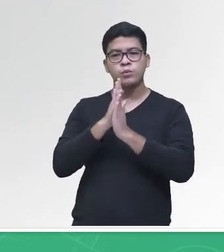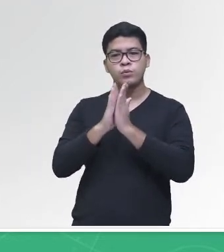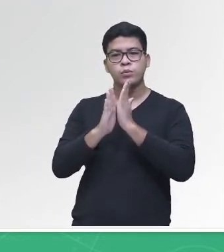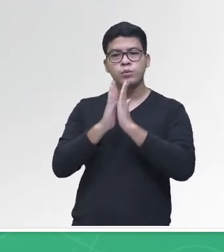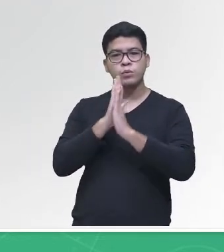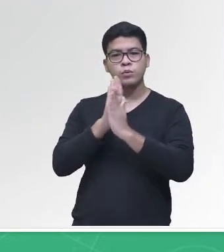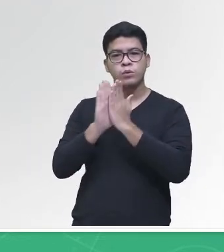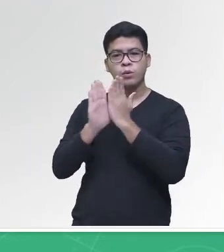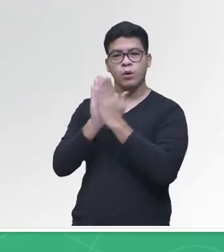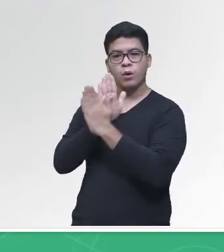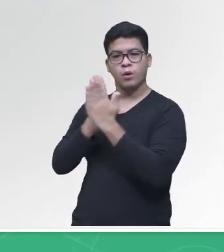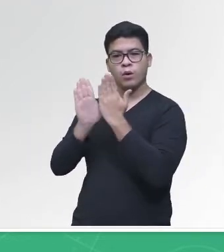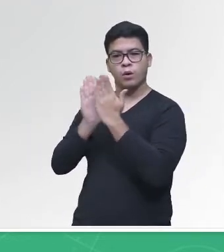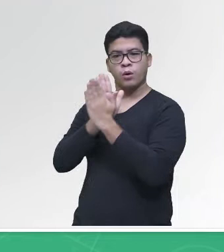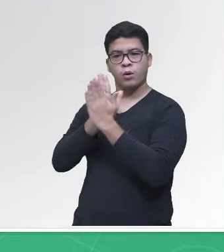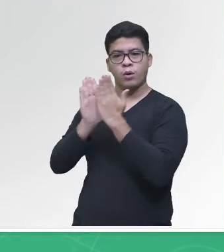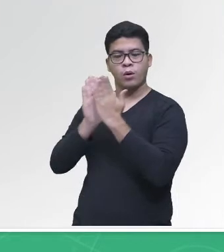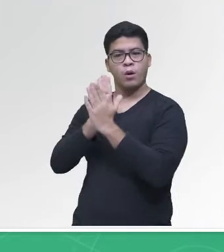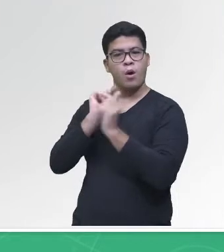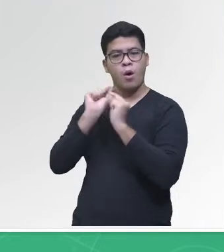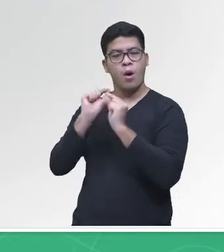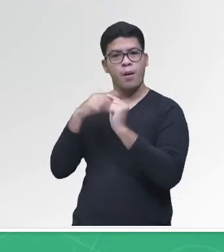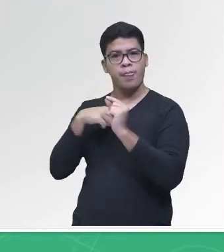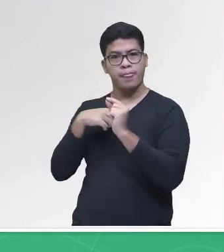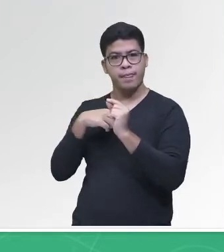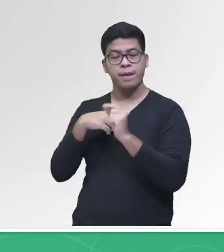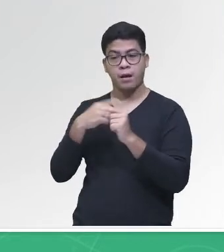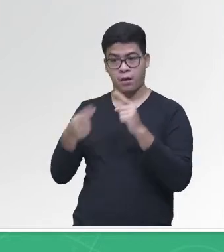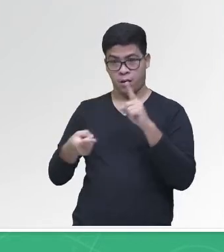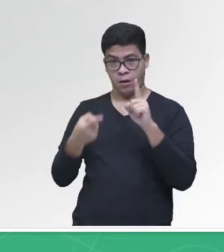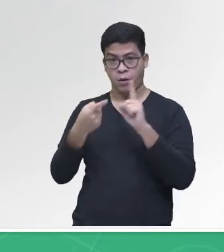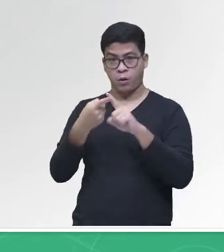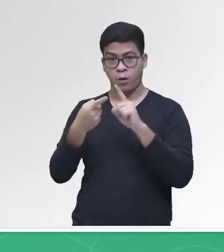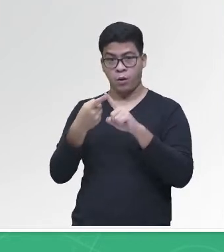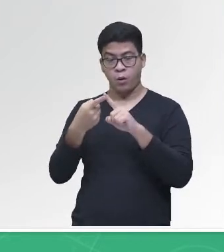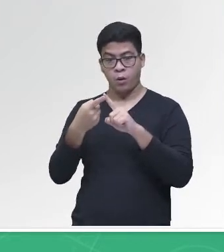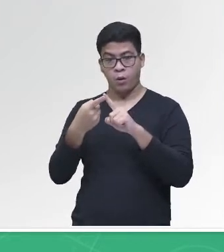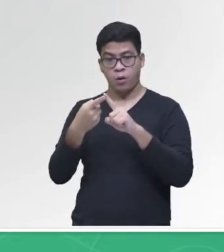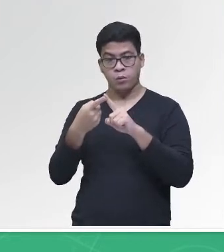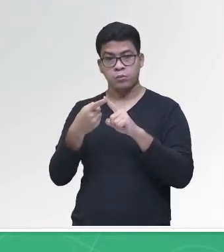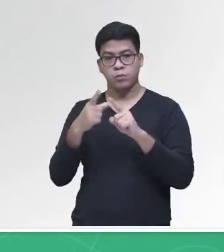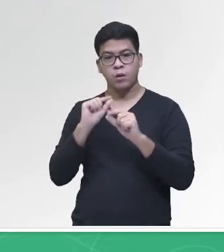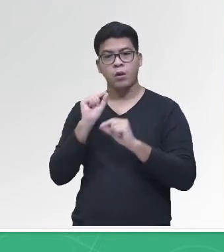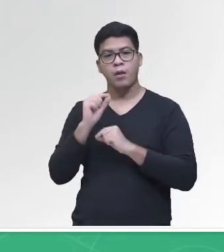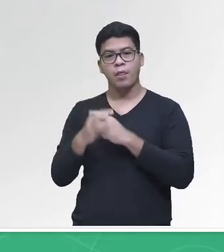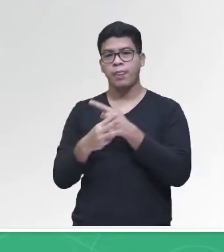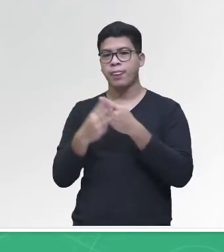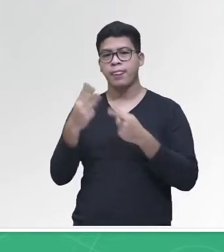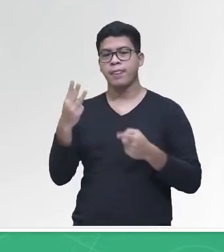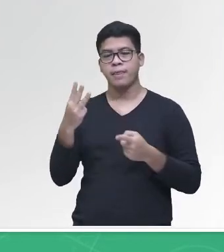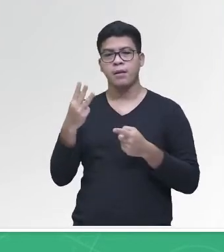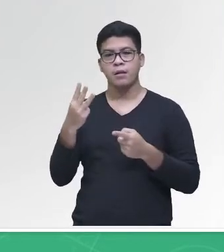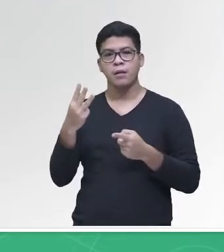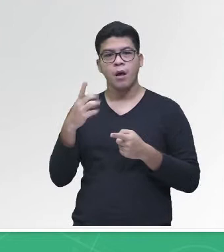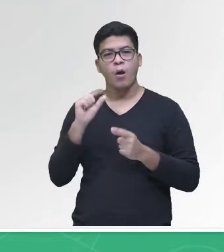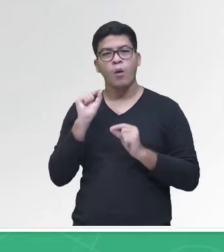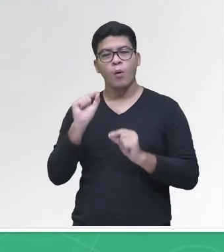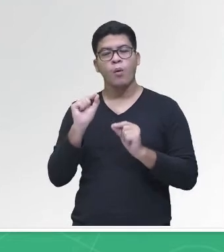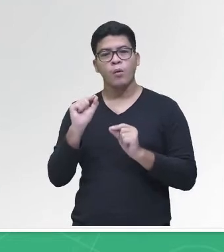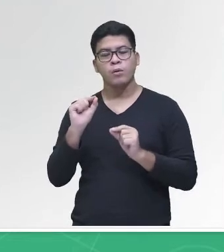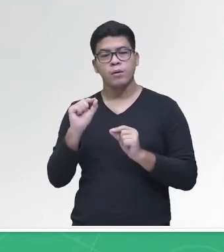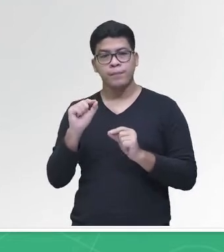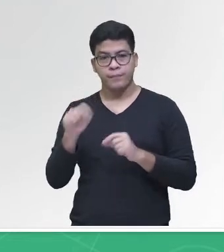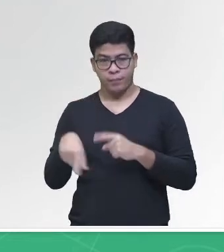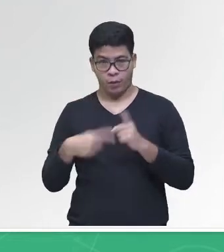3 tipos. Nós temos o atrito, nós temos o contato e temos o de indução.